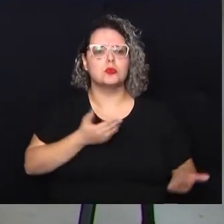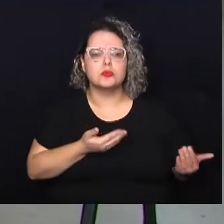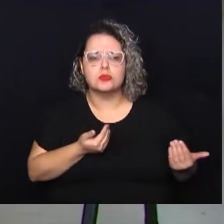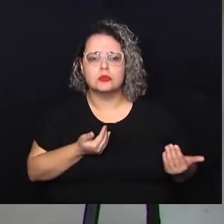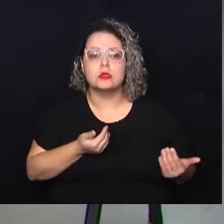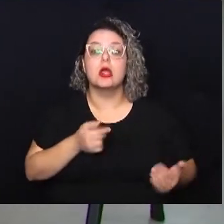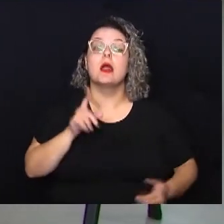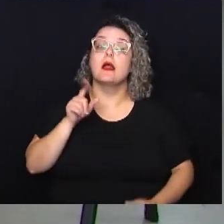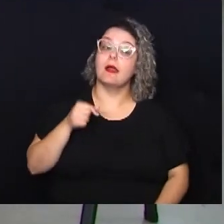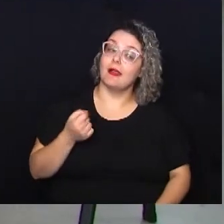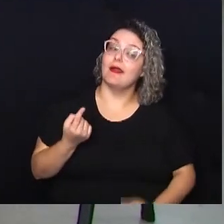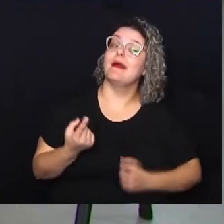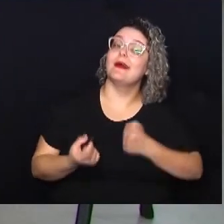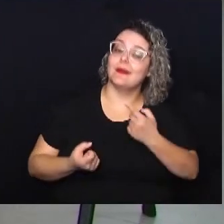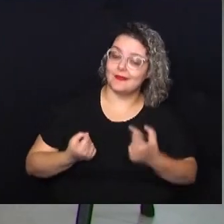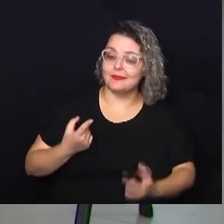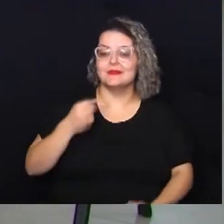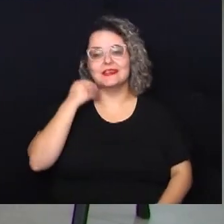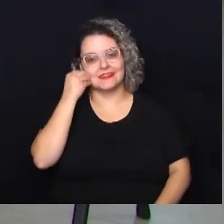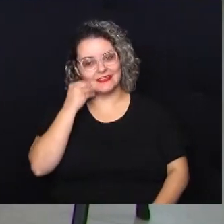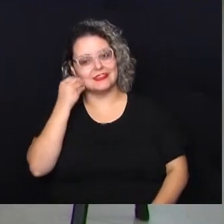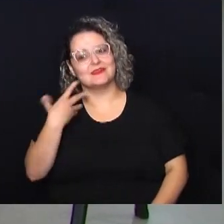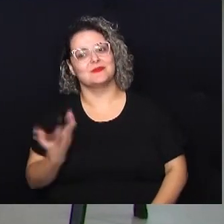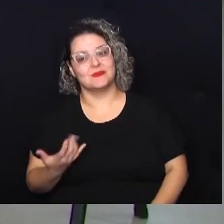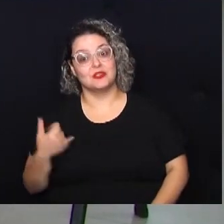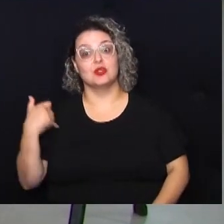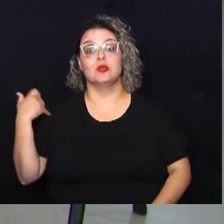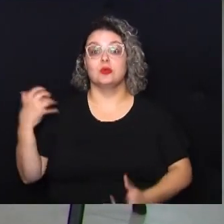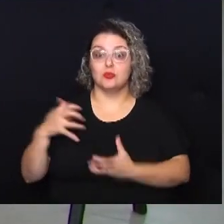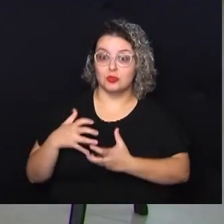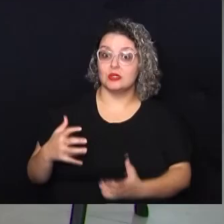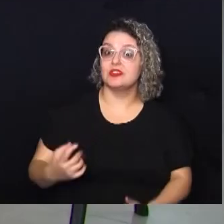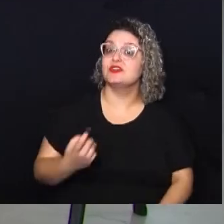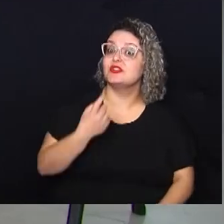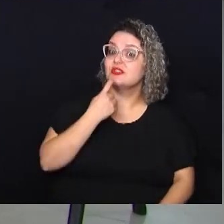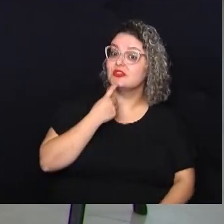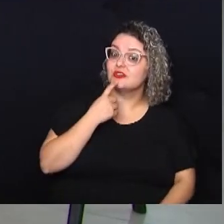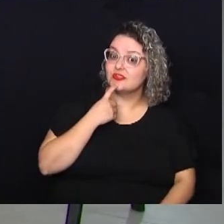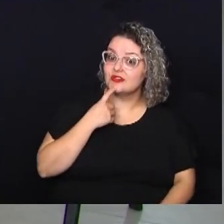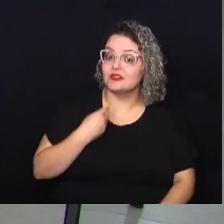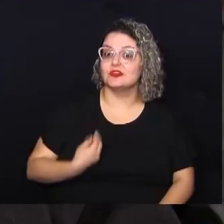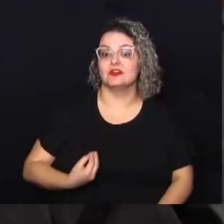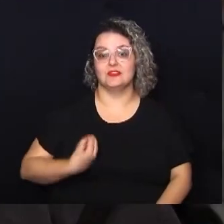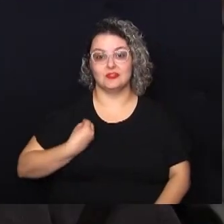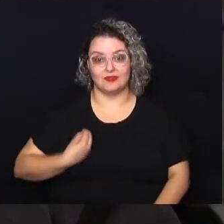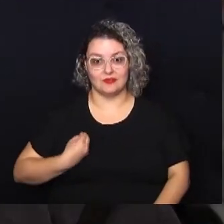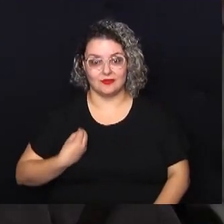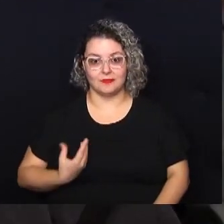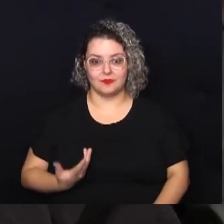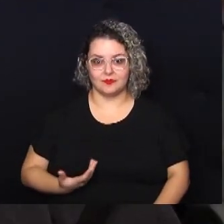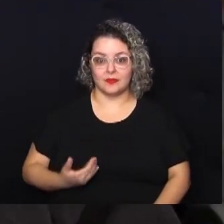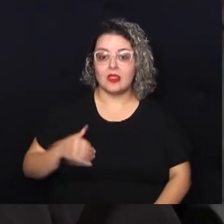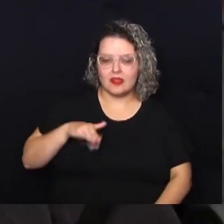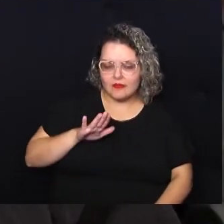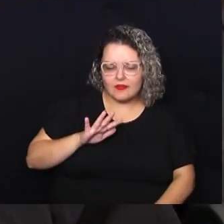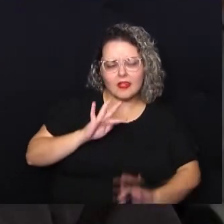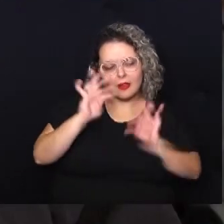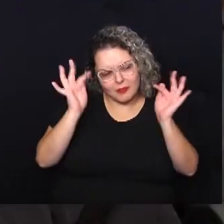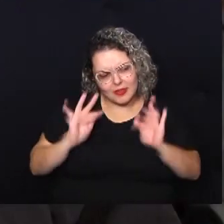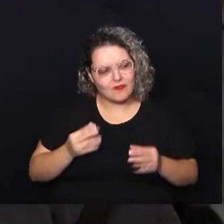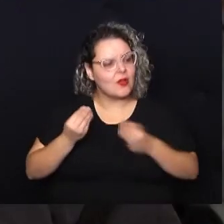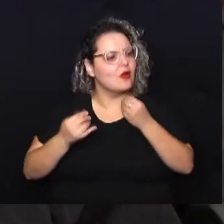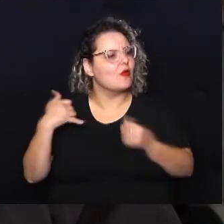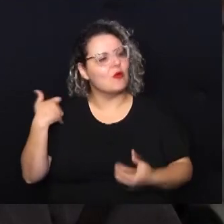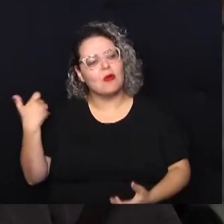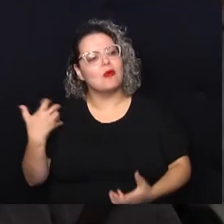Essas são algumas das experiências que os idosos de Campinas estão vivenciando. Fica mais feliz? Como a senhora se sente